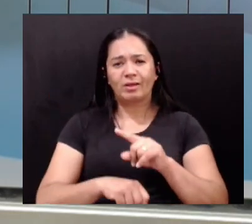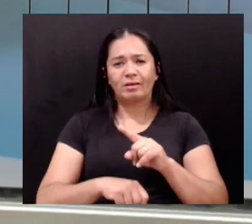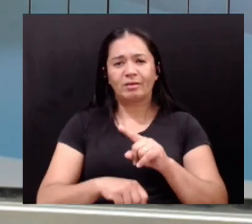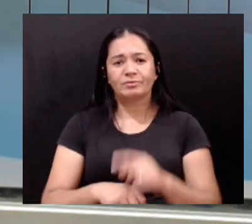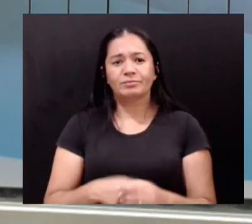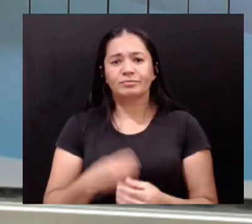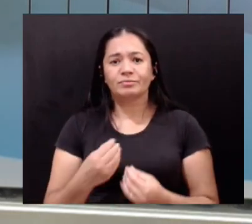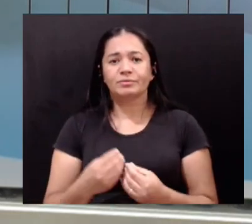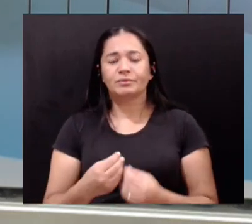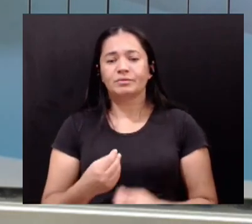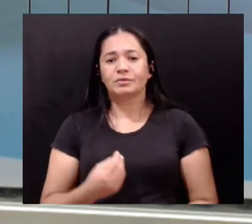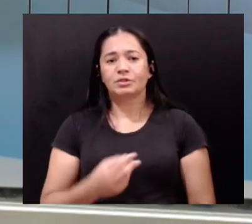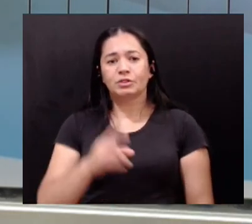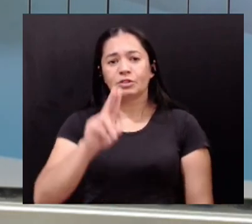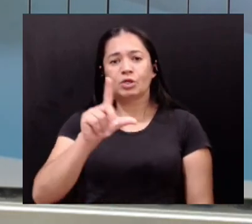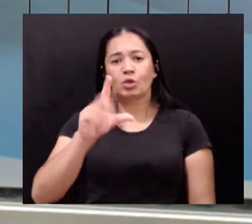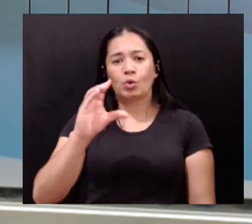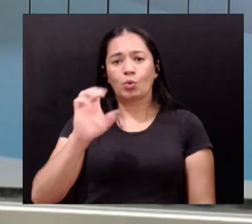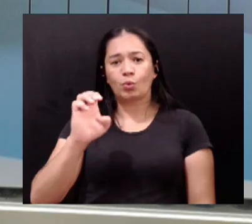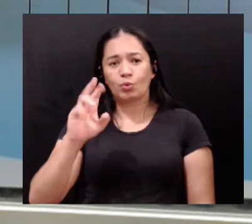no estômago, é isso?